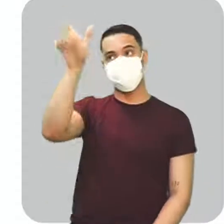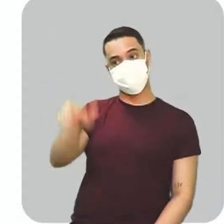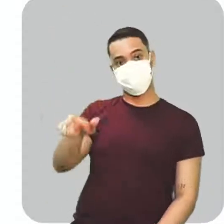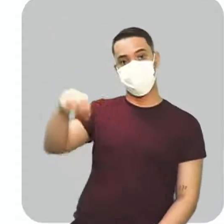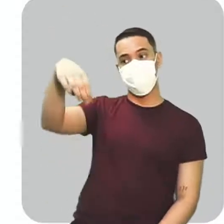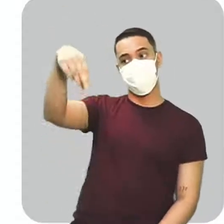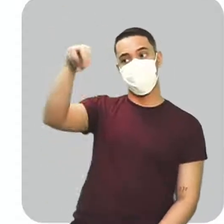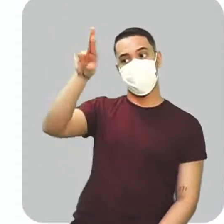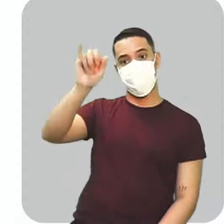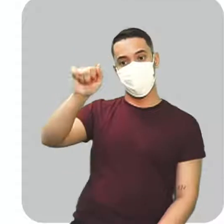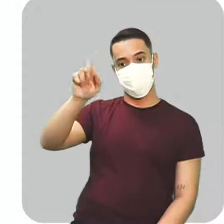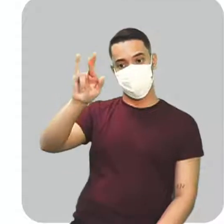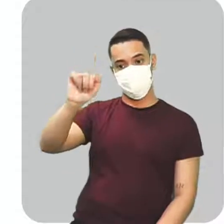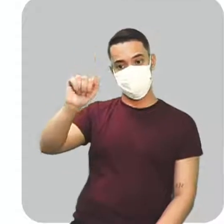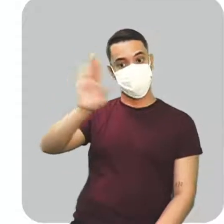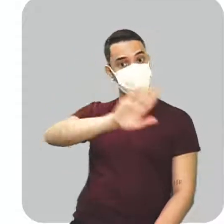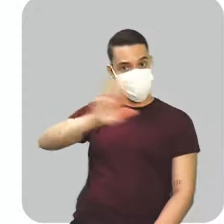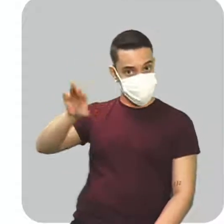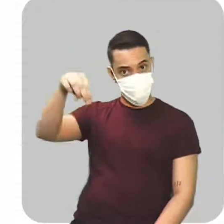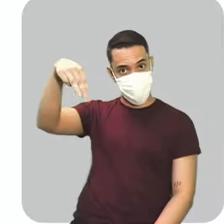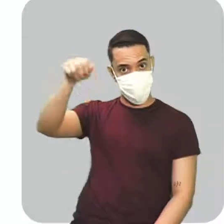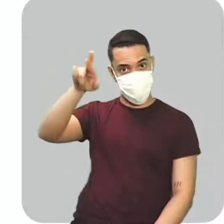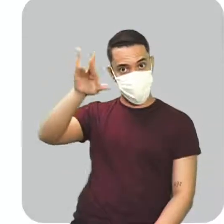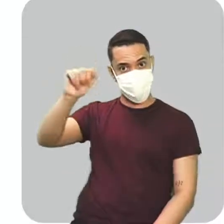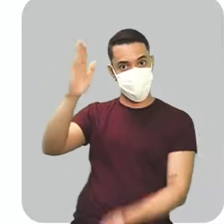diferente, não vai ter vírgula, tá bom?